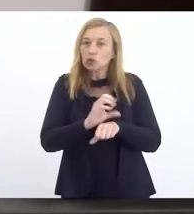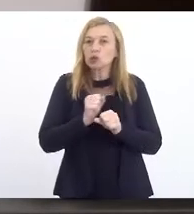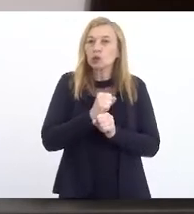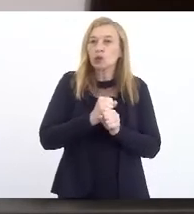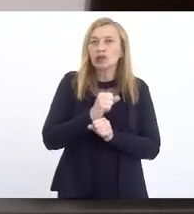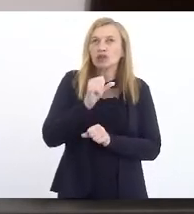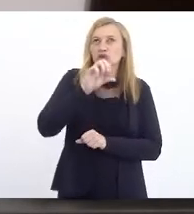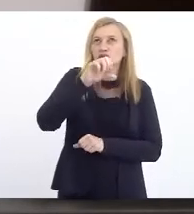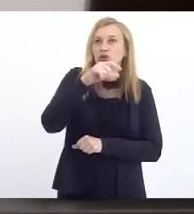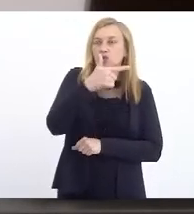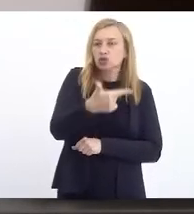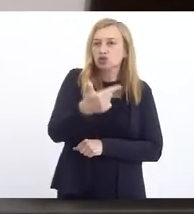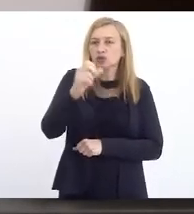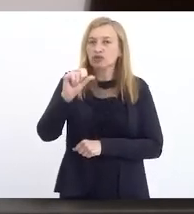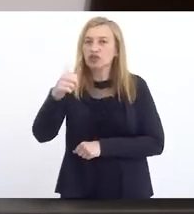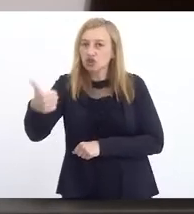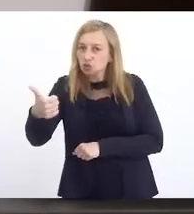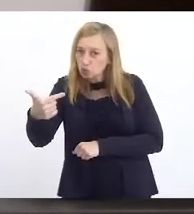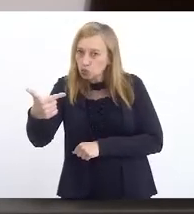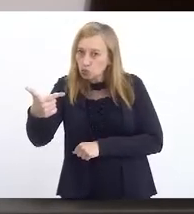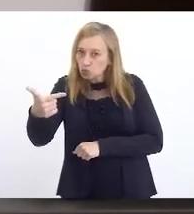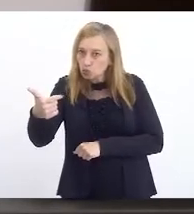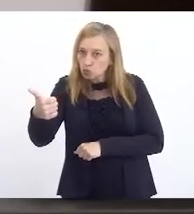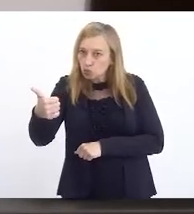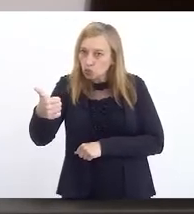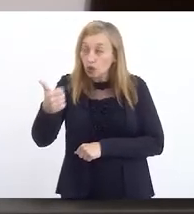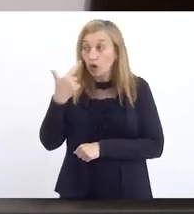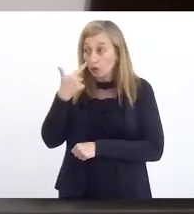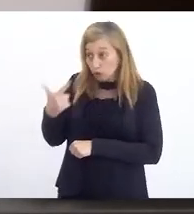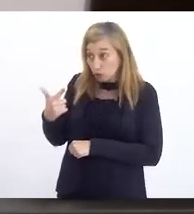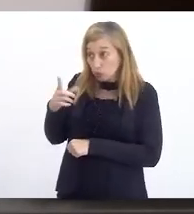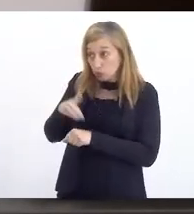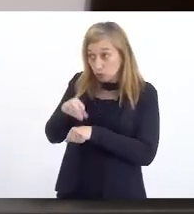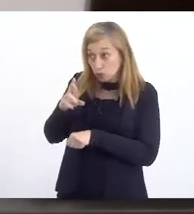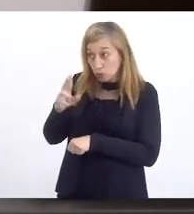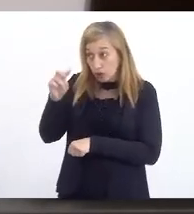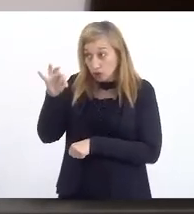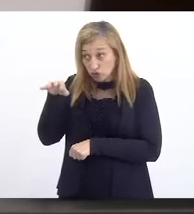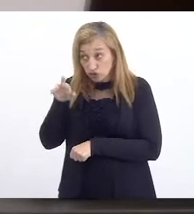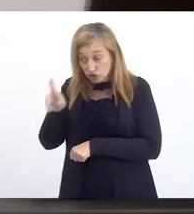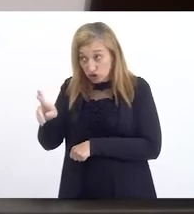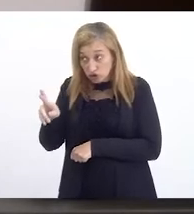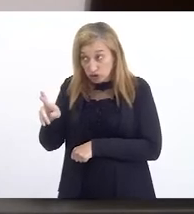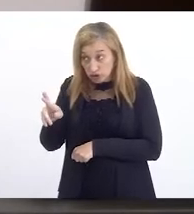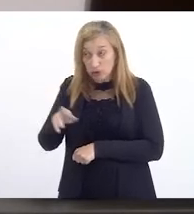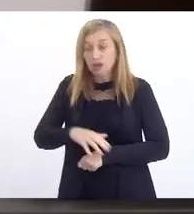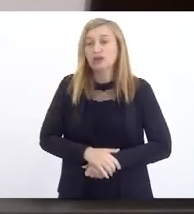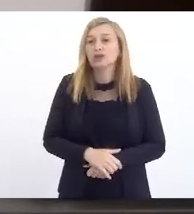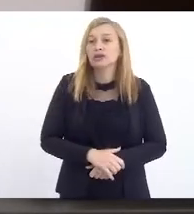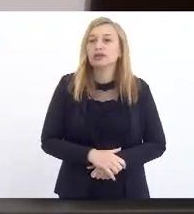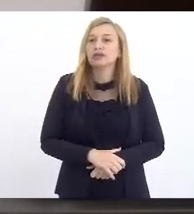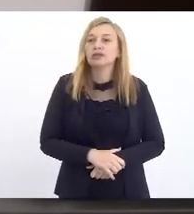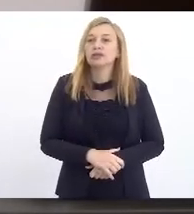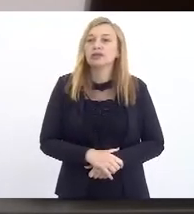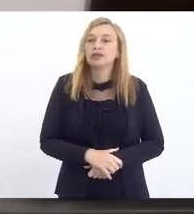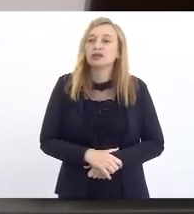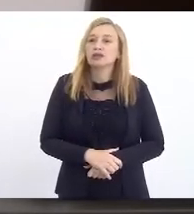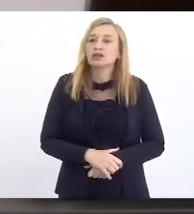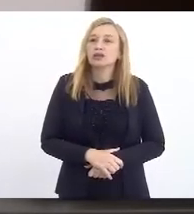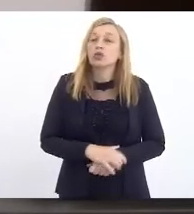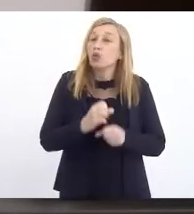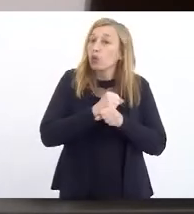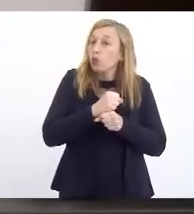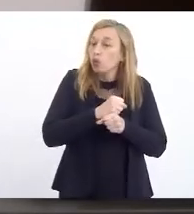de 2021, viu, doutor Aldir? Por via de consequência, o